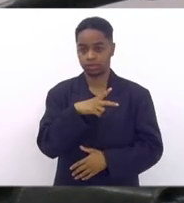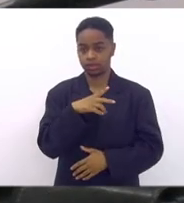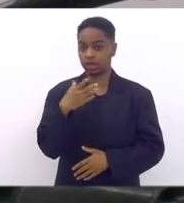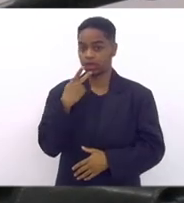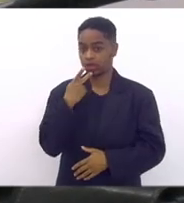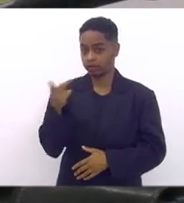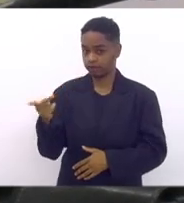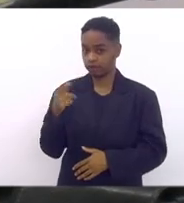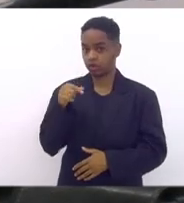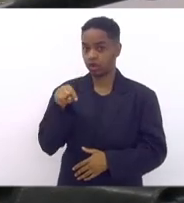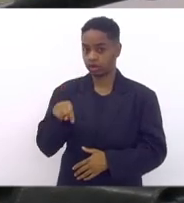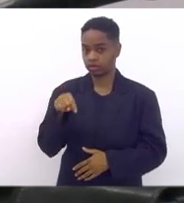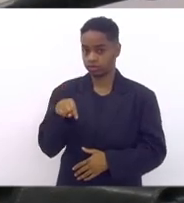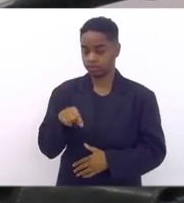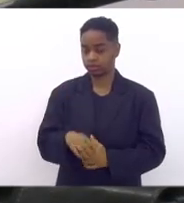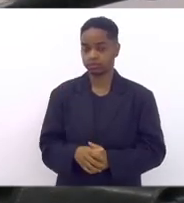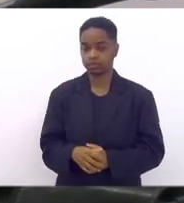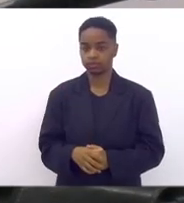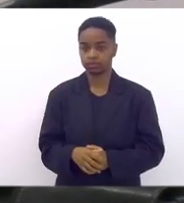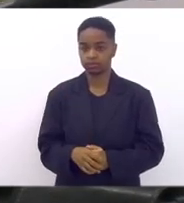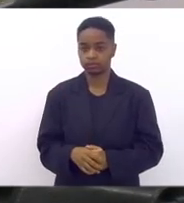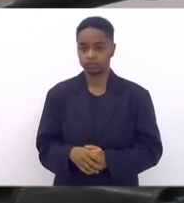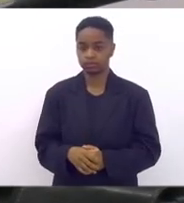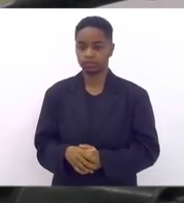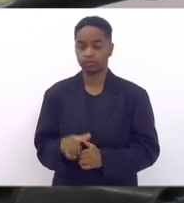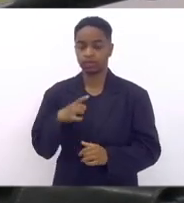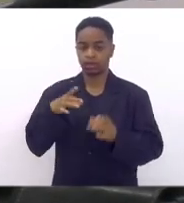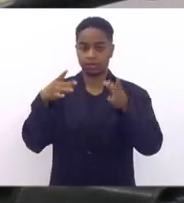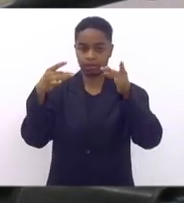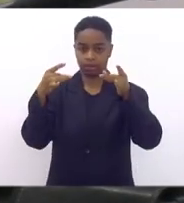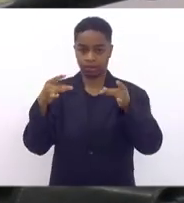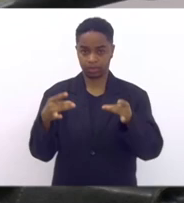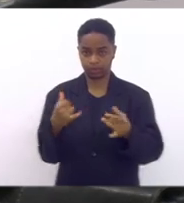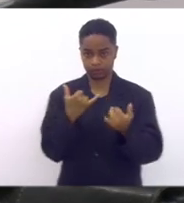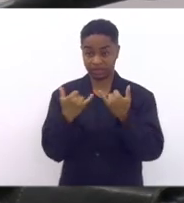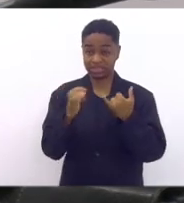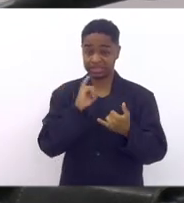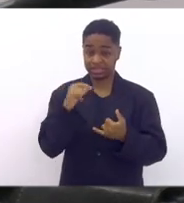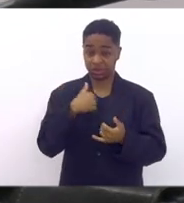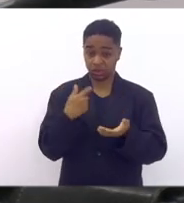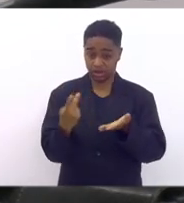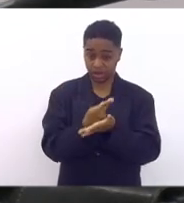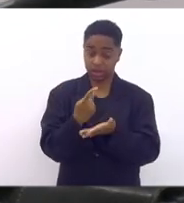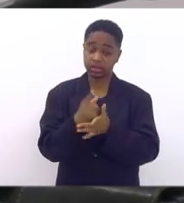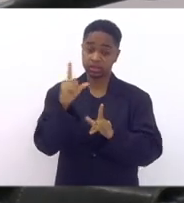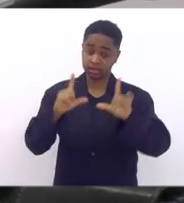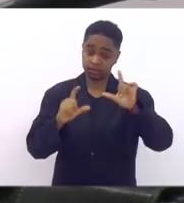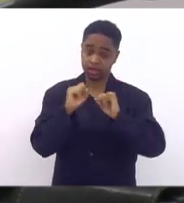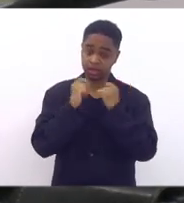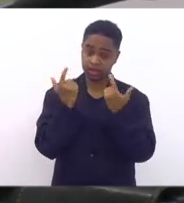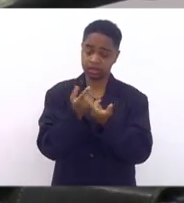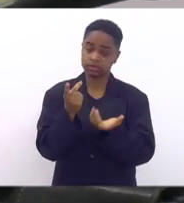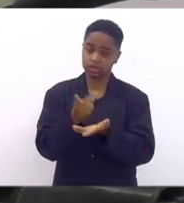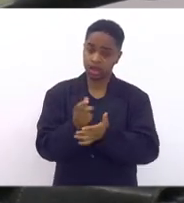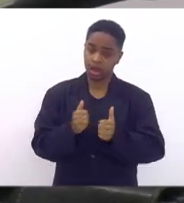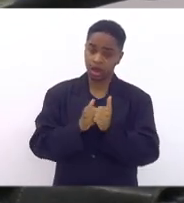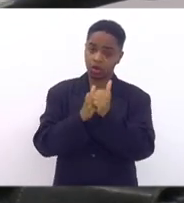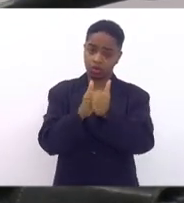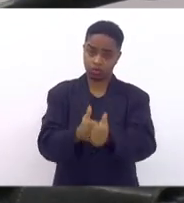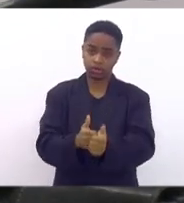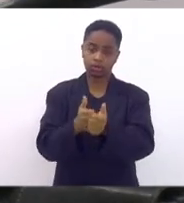nesta CPI tudo abordado na CPI que eu vou coletando as informações se eu tiver errado acho que a TV al tá acompanhando sempre sabe que